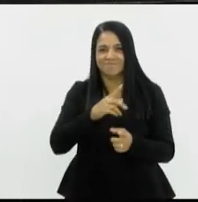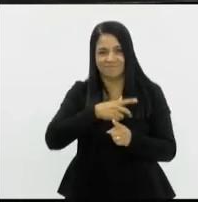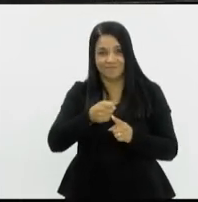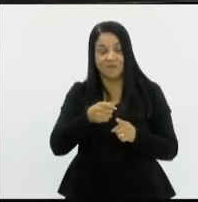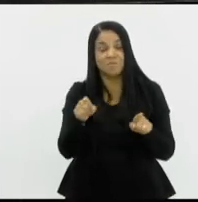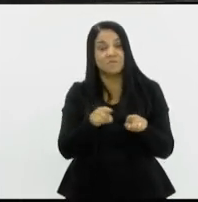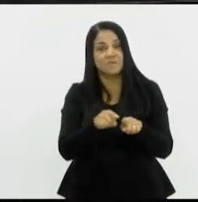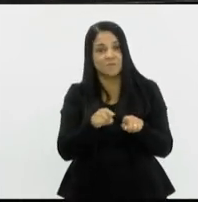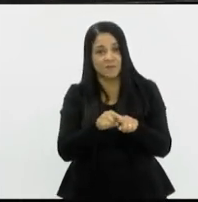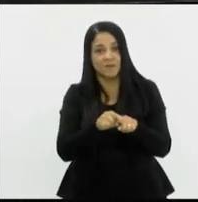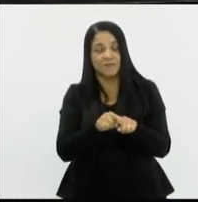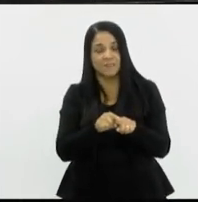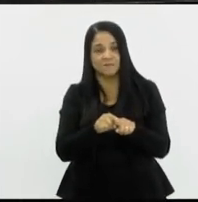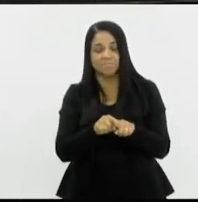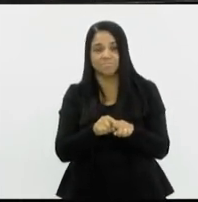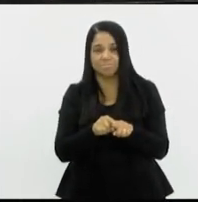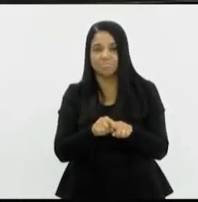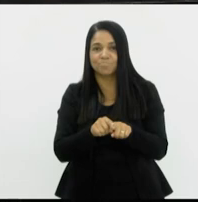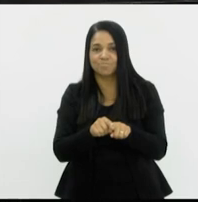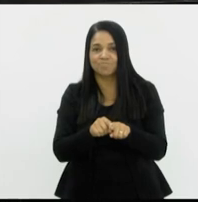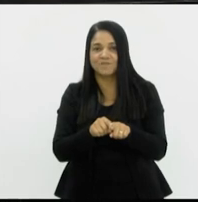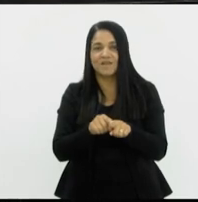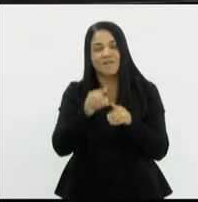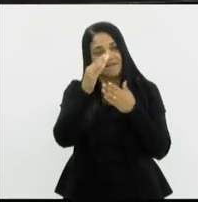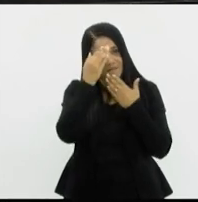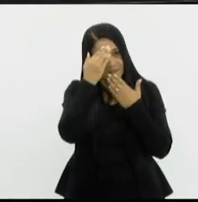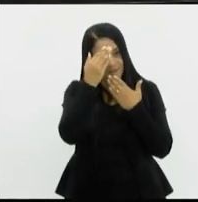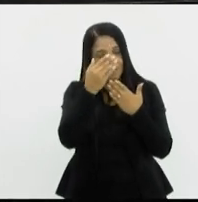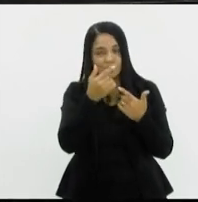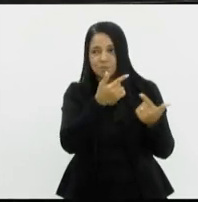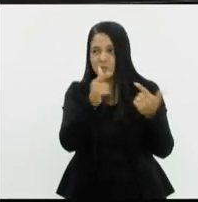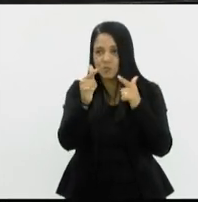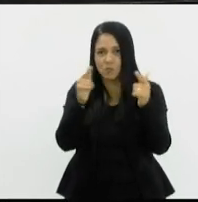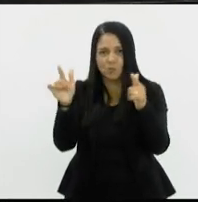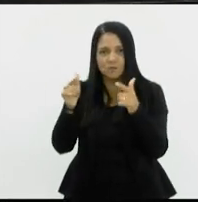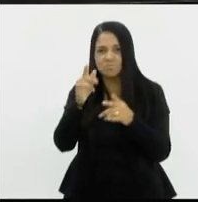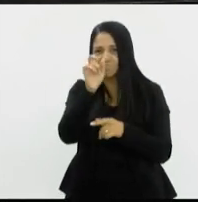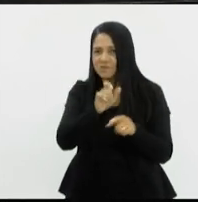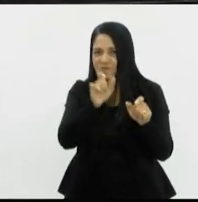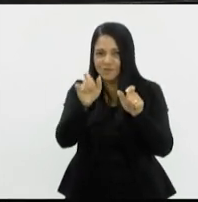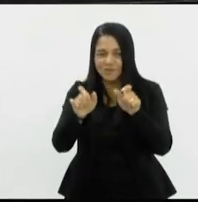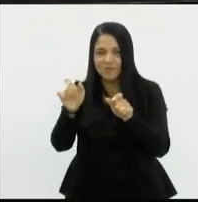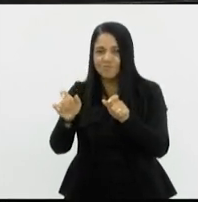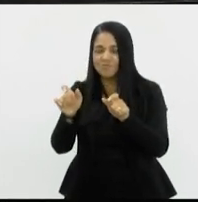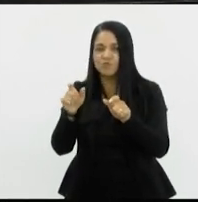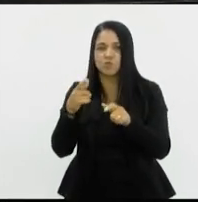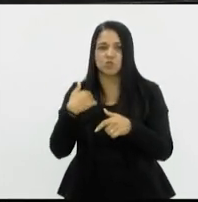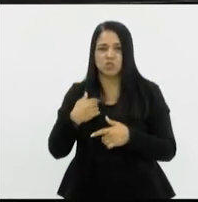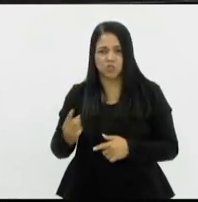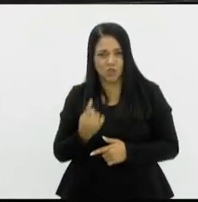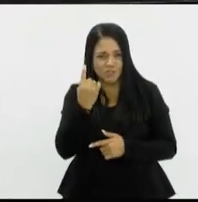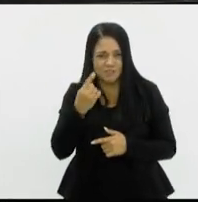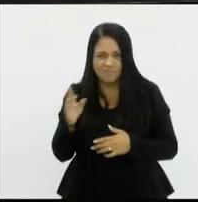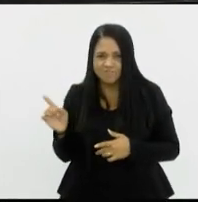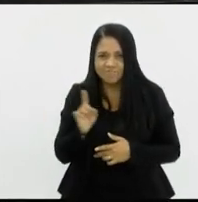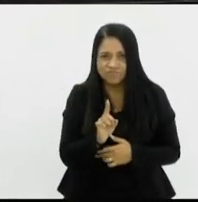Mas também é imperioso agradecer outras pessoas, porque não cheguei aqui